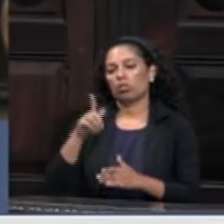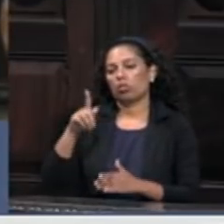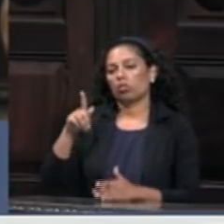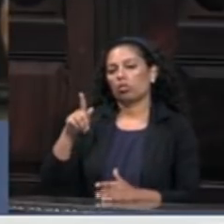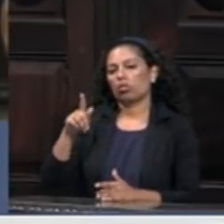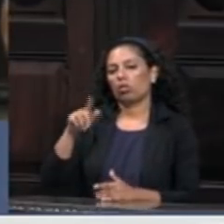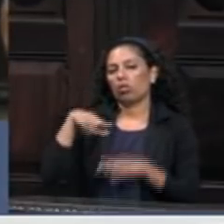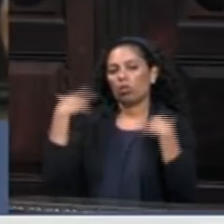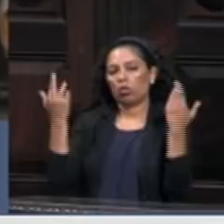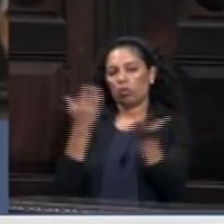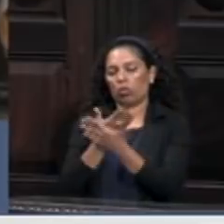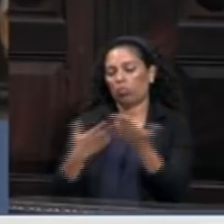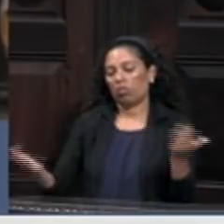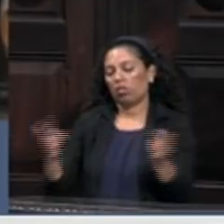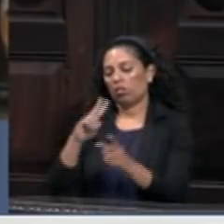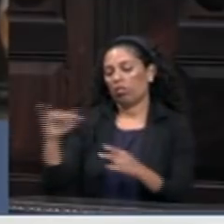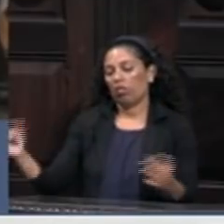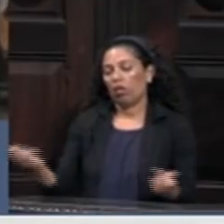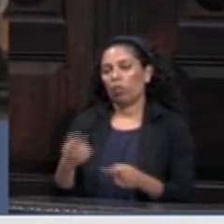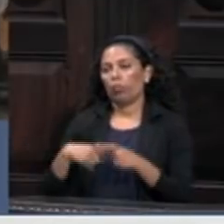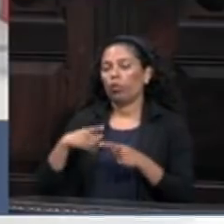presidente.